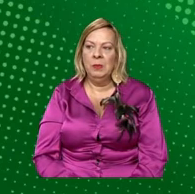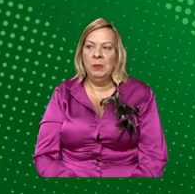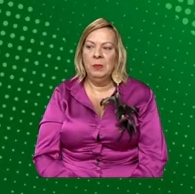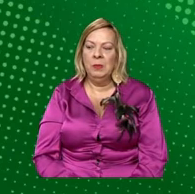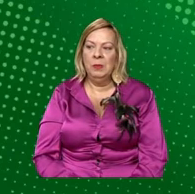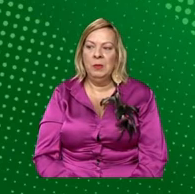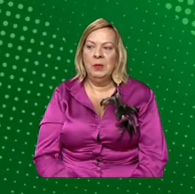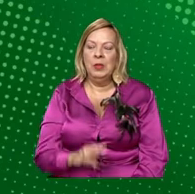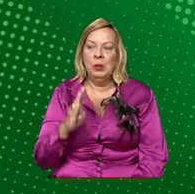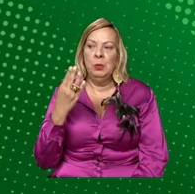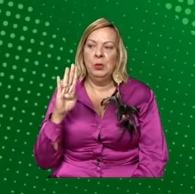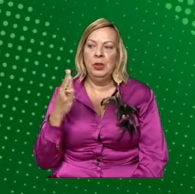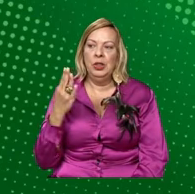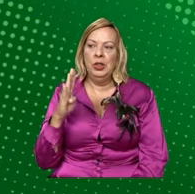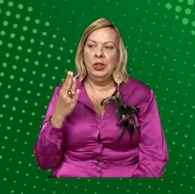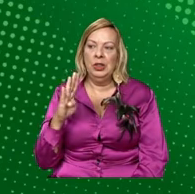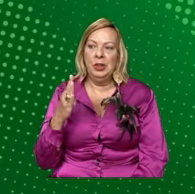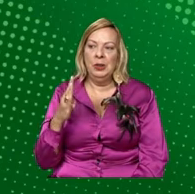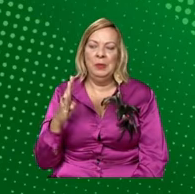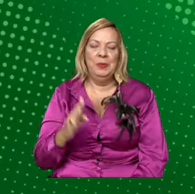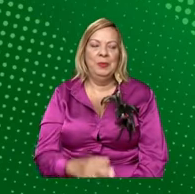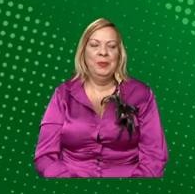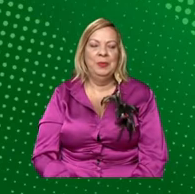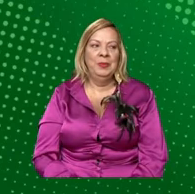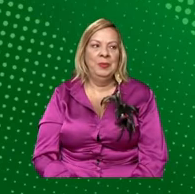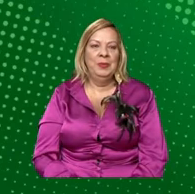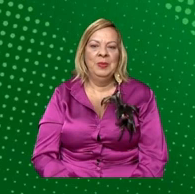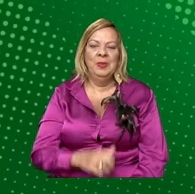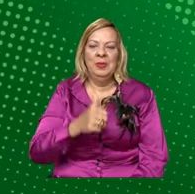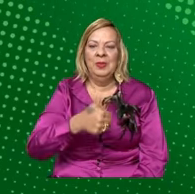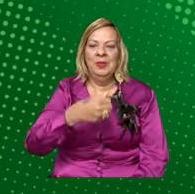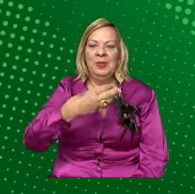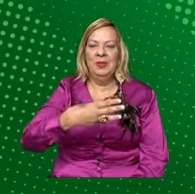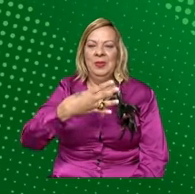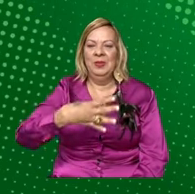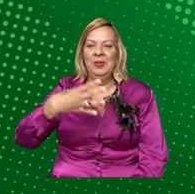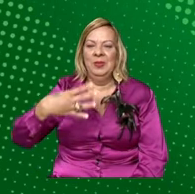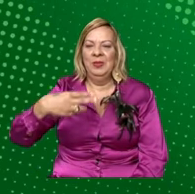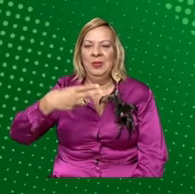regional. Bugio. Olha aqui, ó,